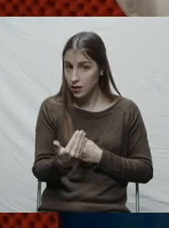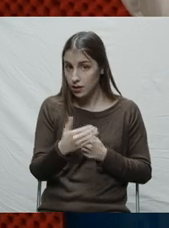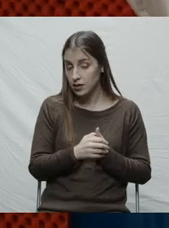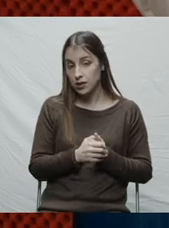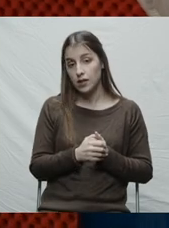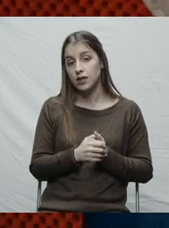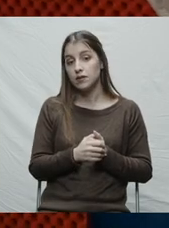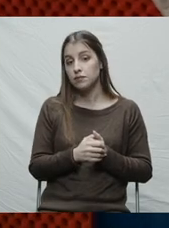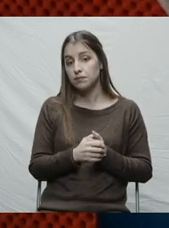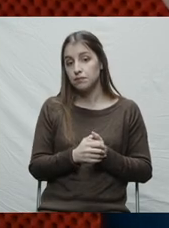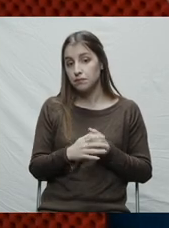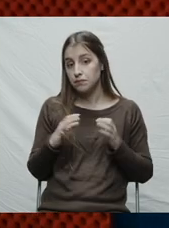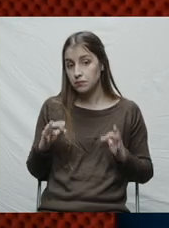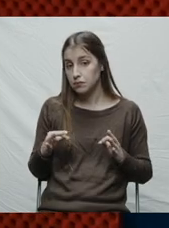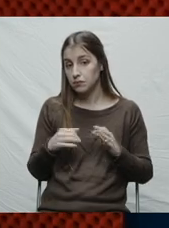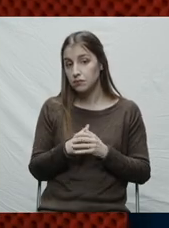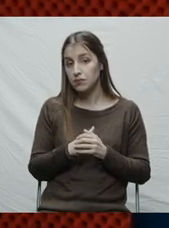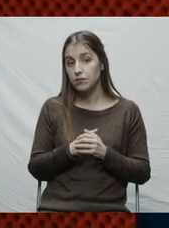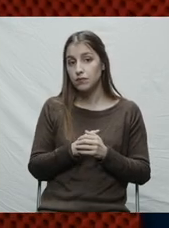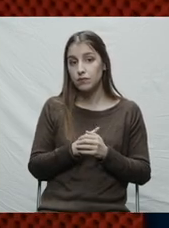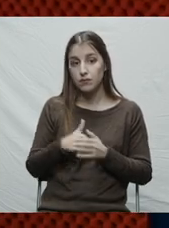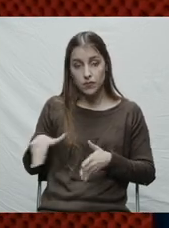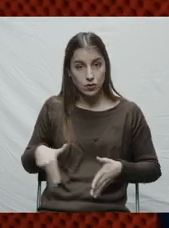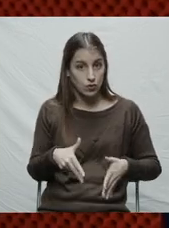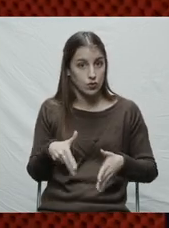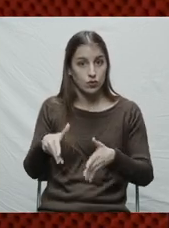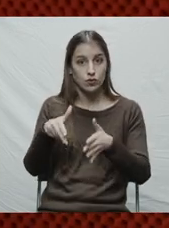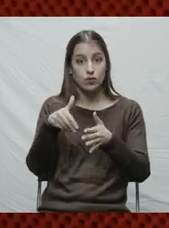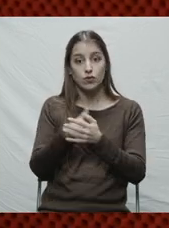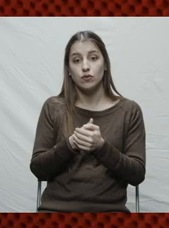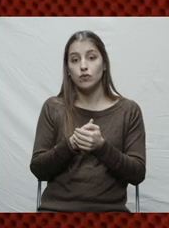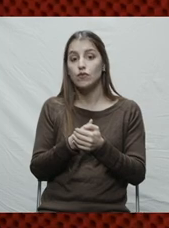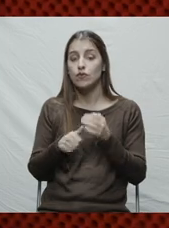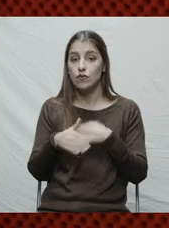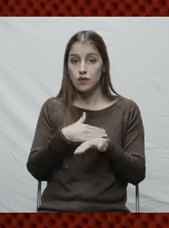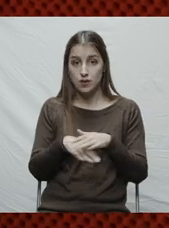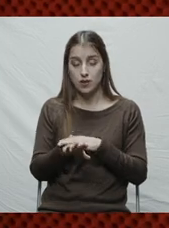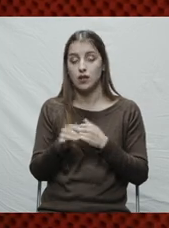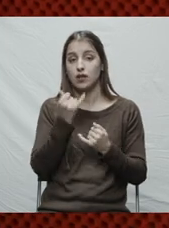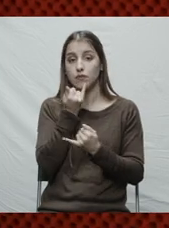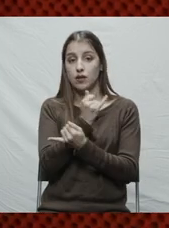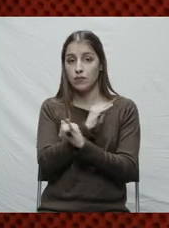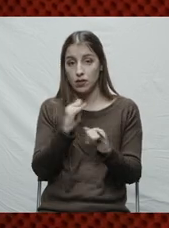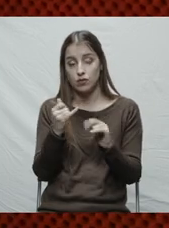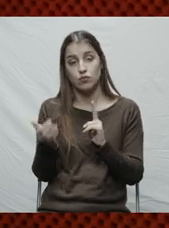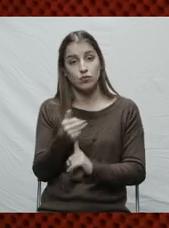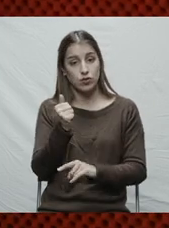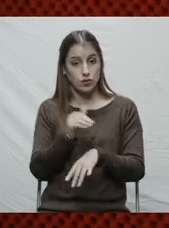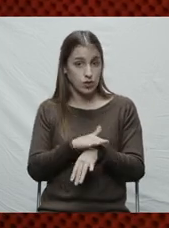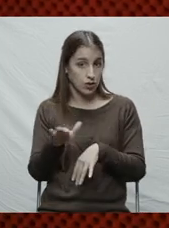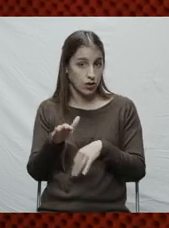constante e, sobretudo, fazer um percurso independentemente de um sucesso que seja um sucesso